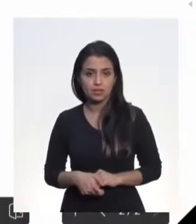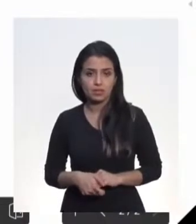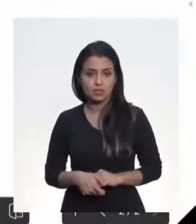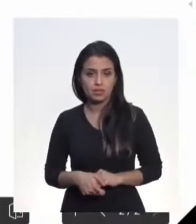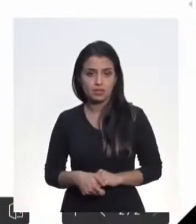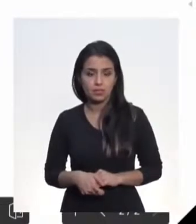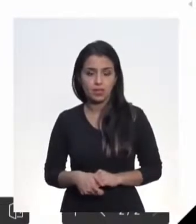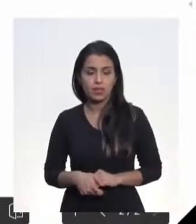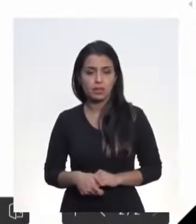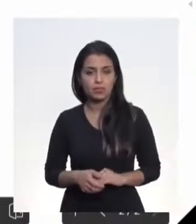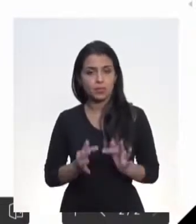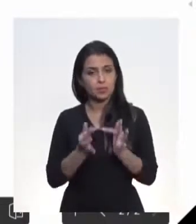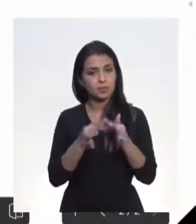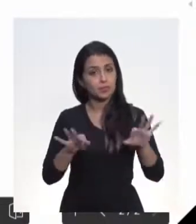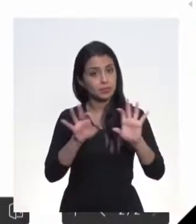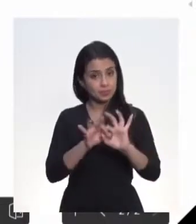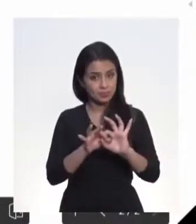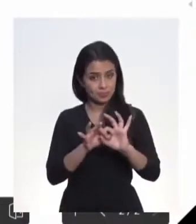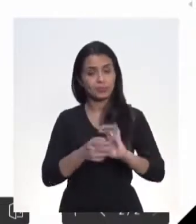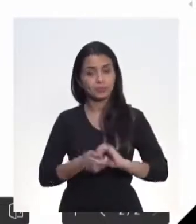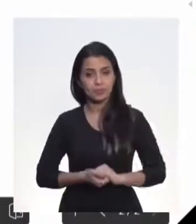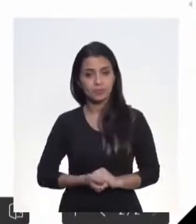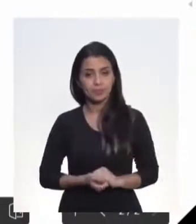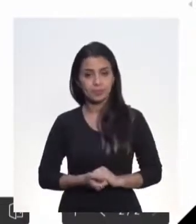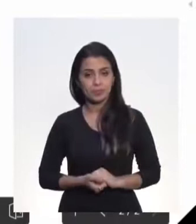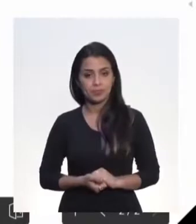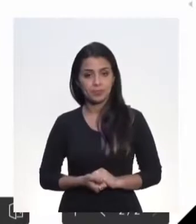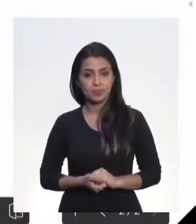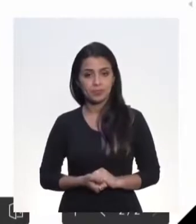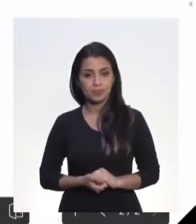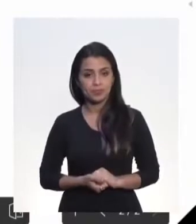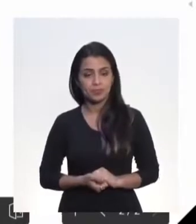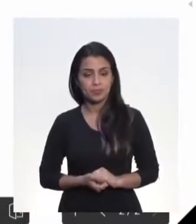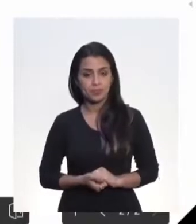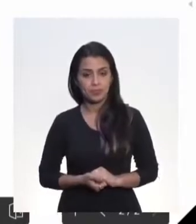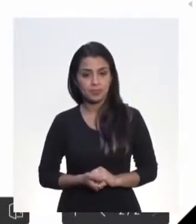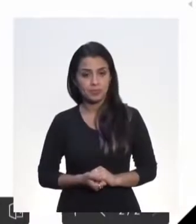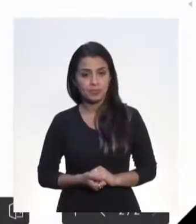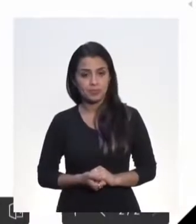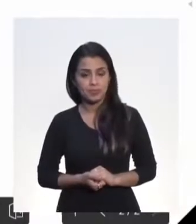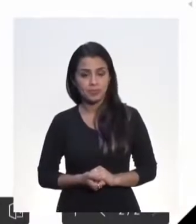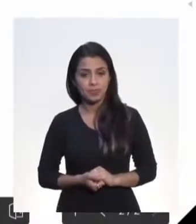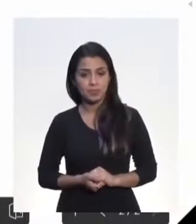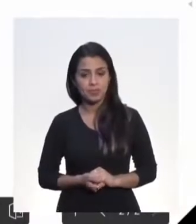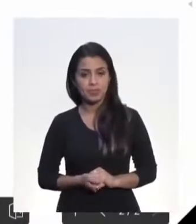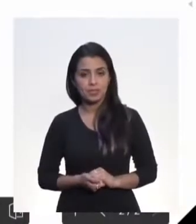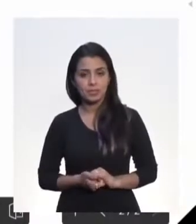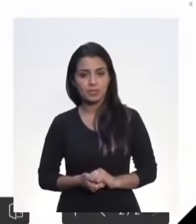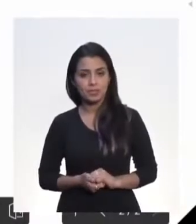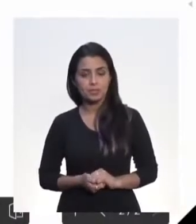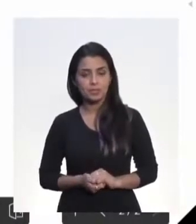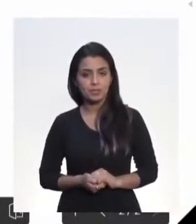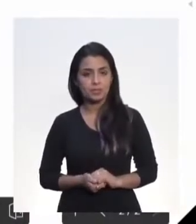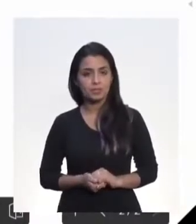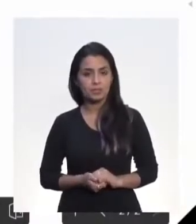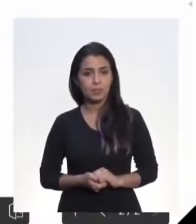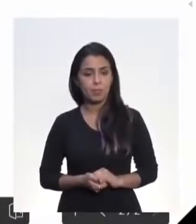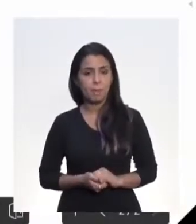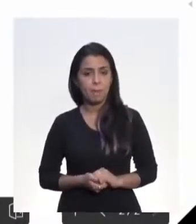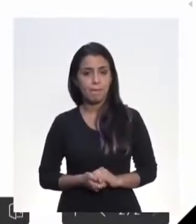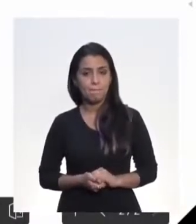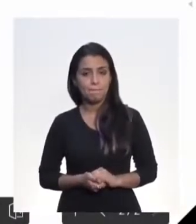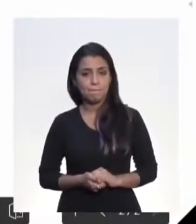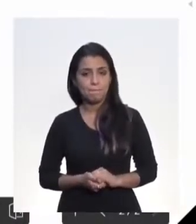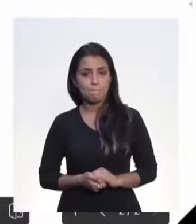Epa! Aê! Causal. Tá linda, Tá já falei que a feia letra essa, hein? tava linda. É, tá feia essa. Como ela